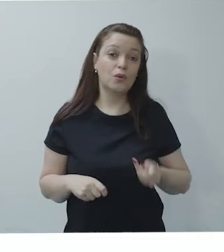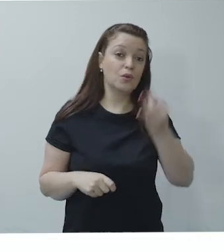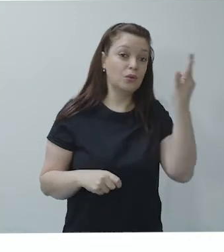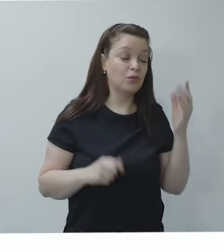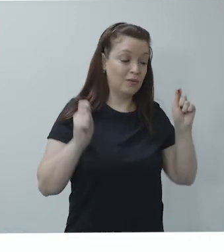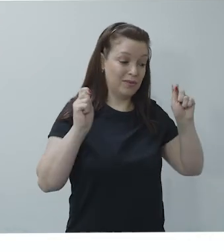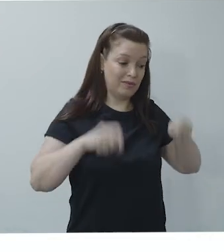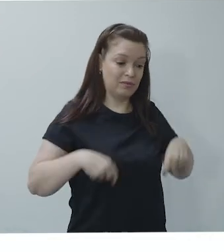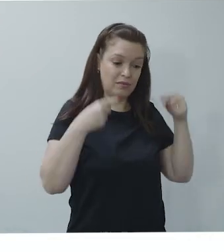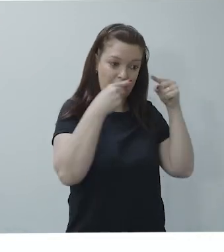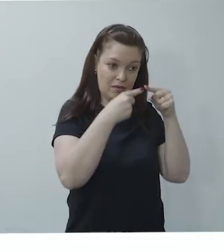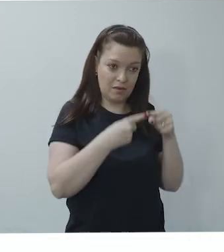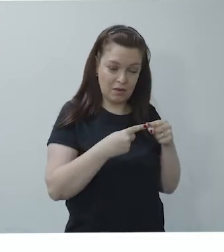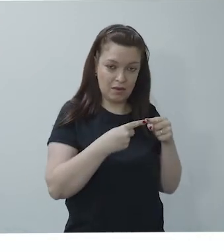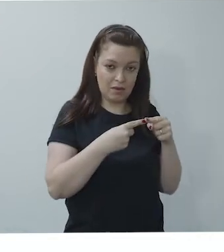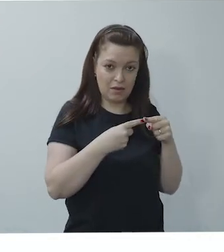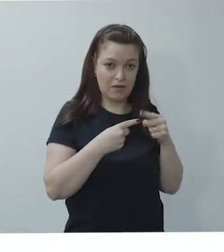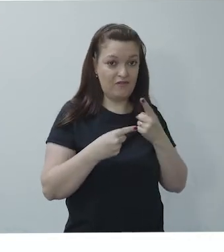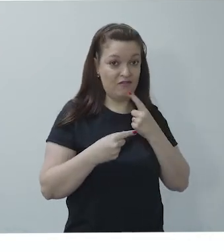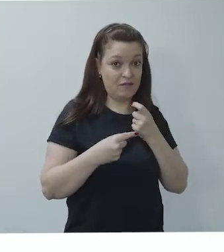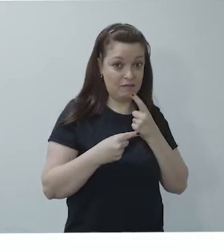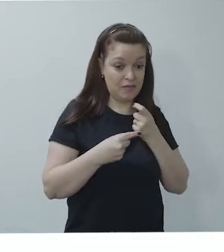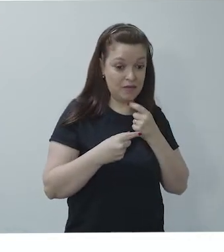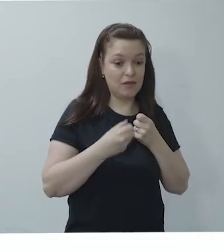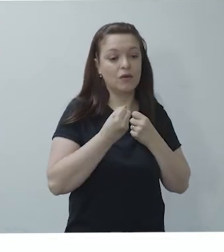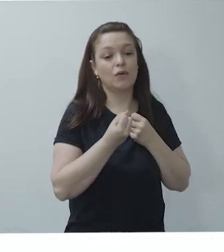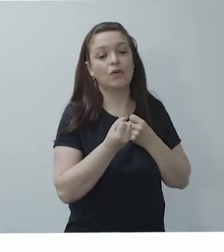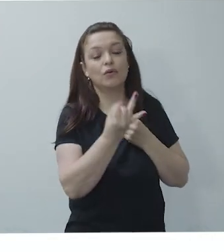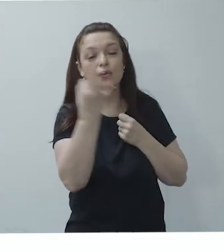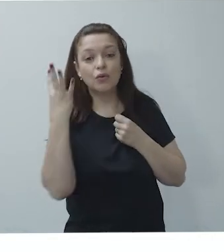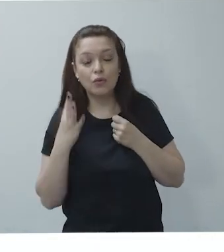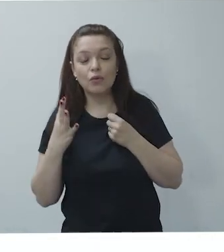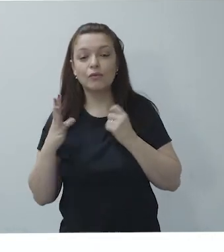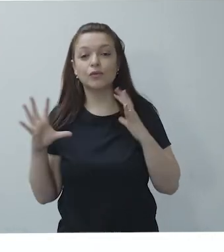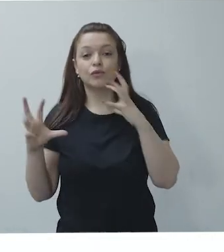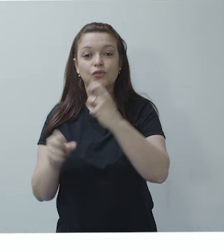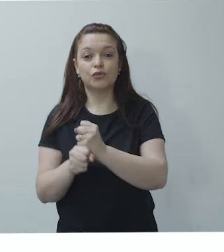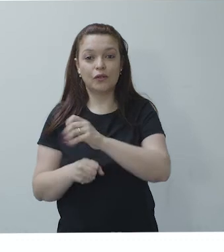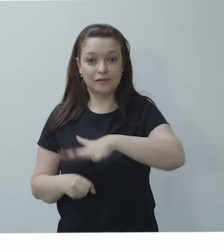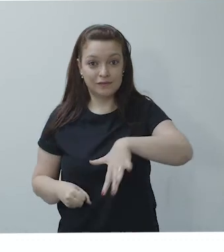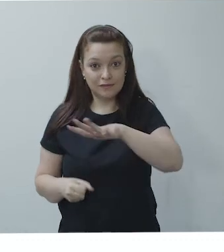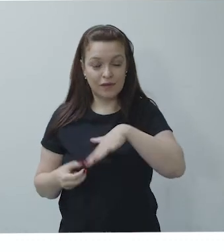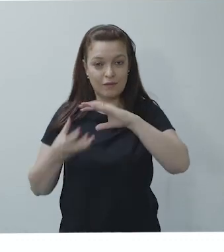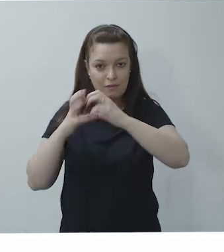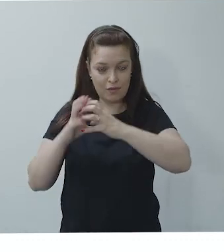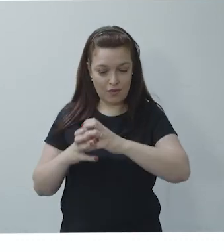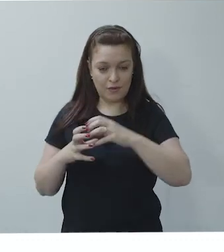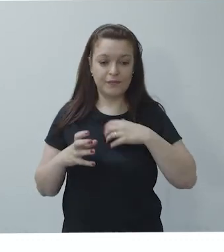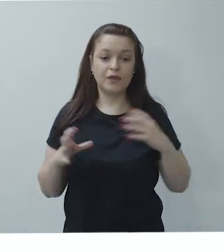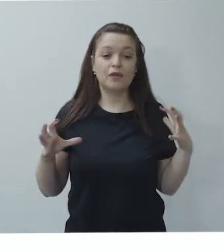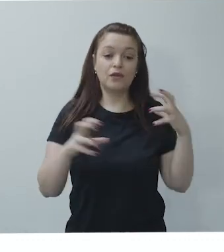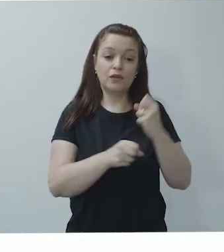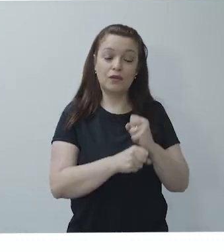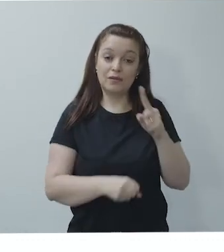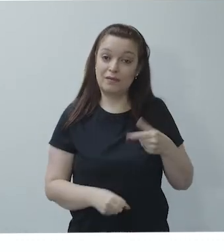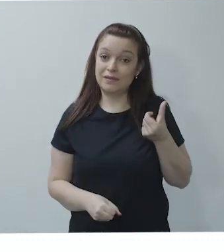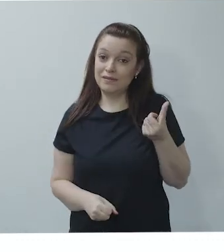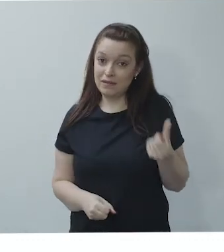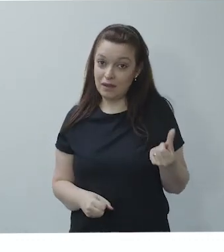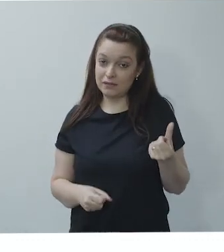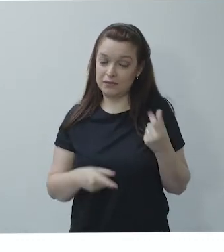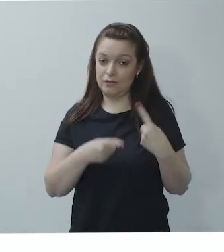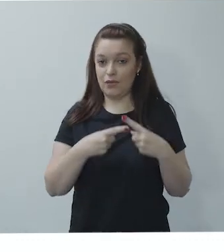casos possíveis. Vamos ver, número de casos favoráveis, 6, porque a gente quer saber as bolinhas